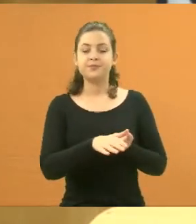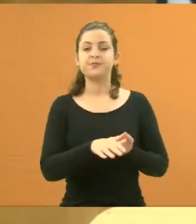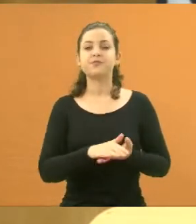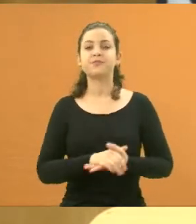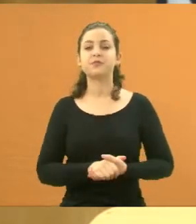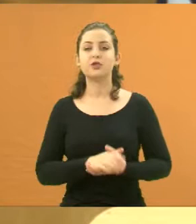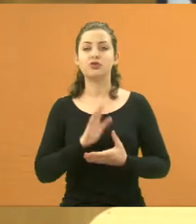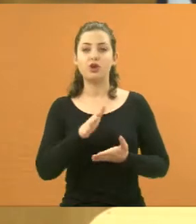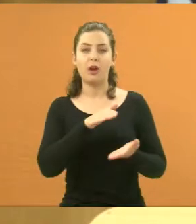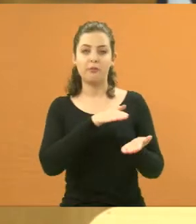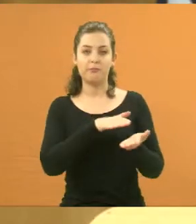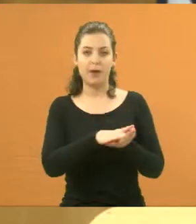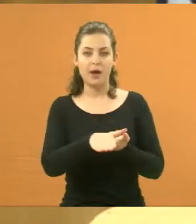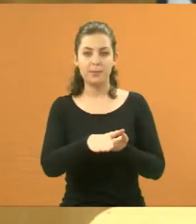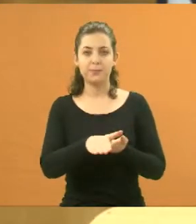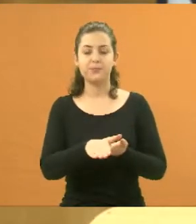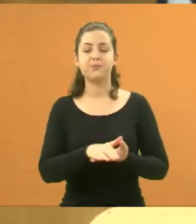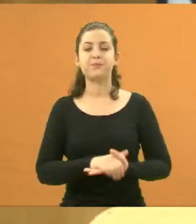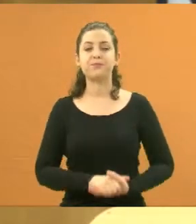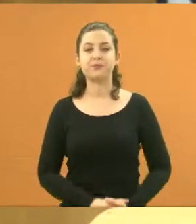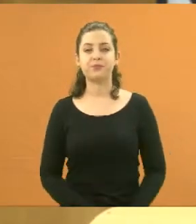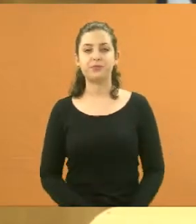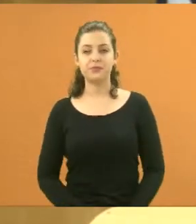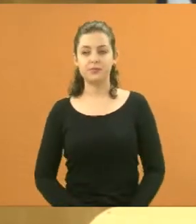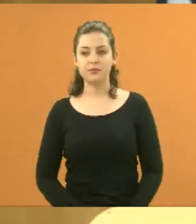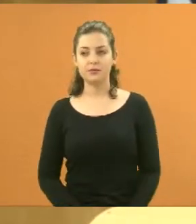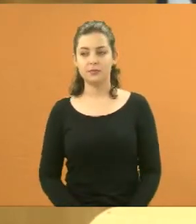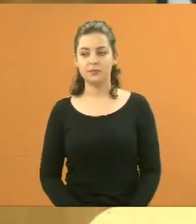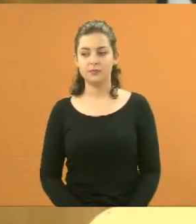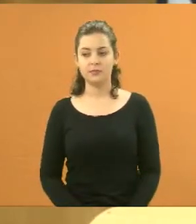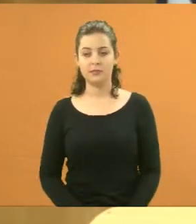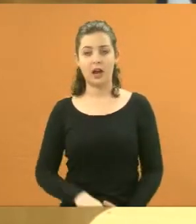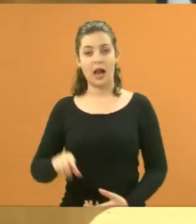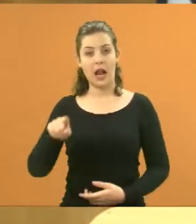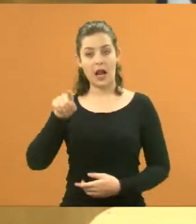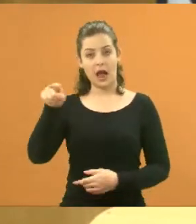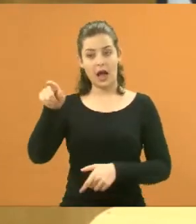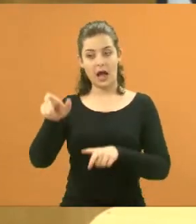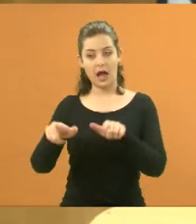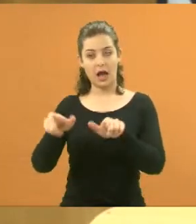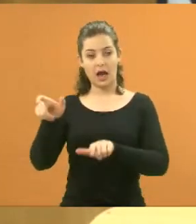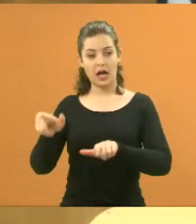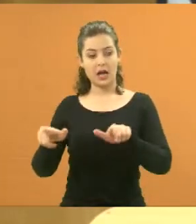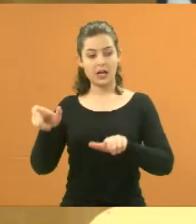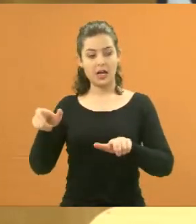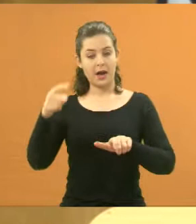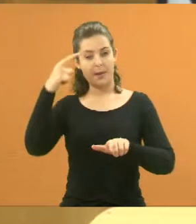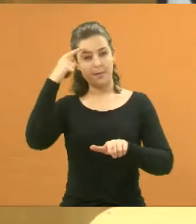aplicadas. Na verdade, quando o munícipe lá fora, ele acha que está sendo uma verba,